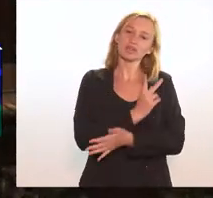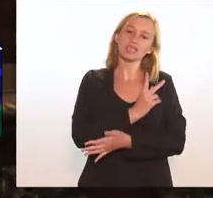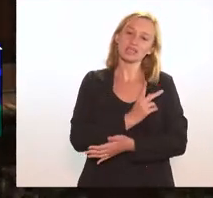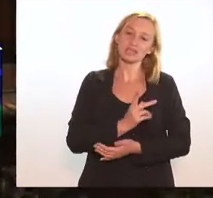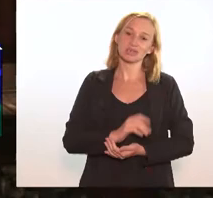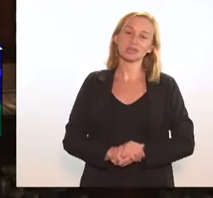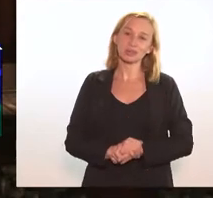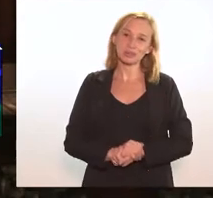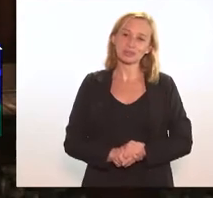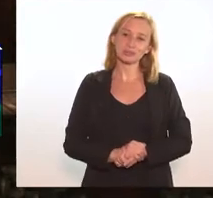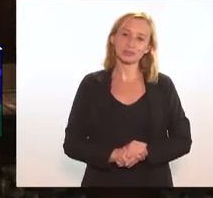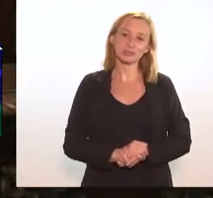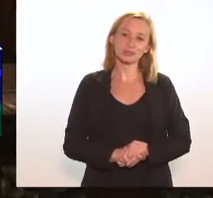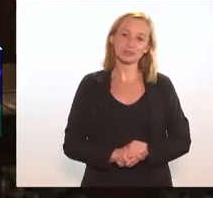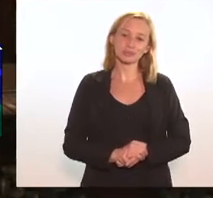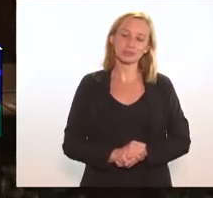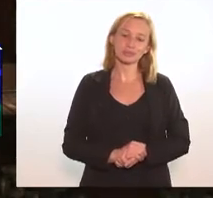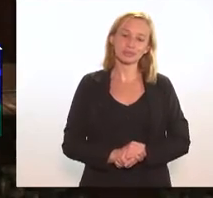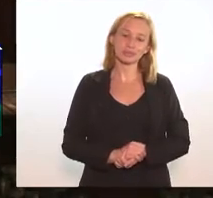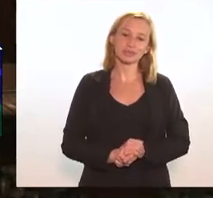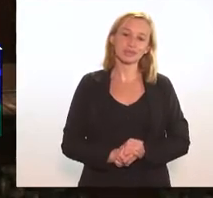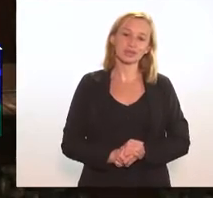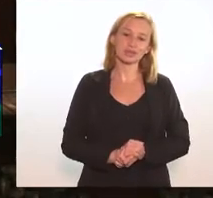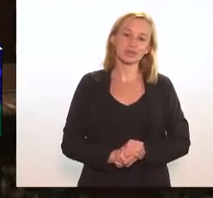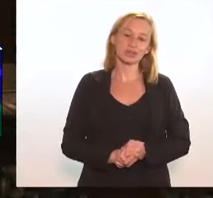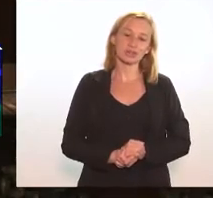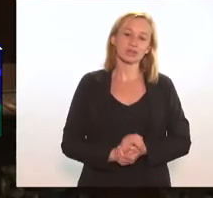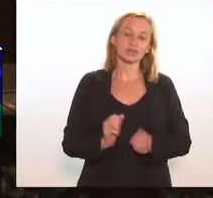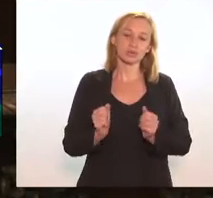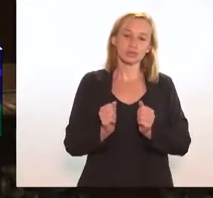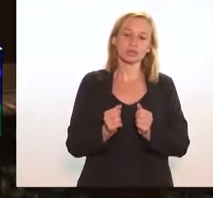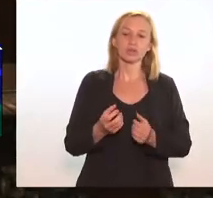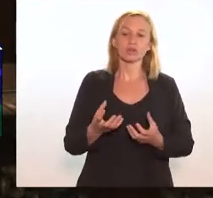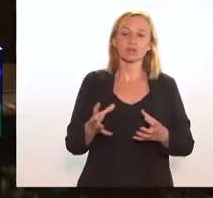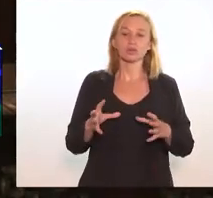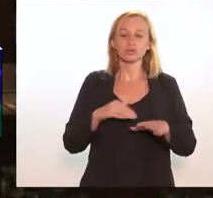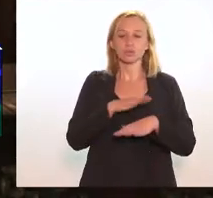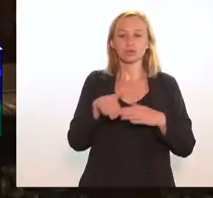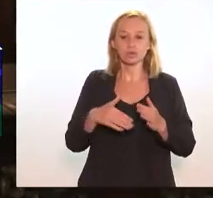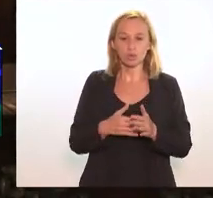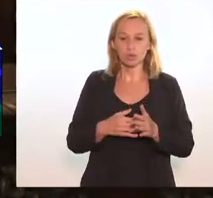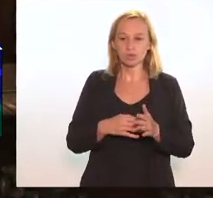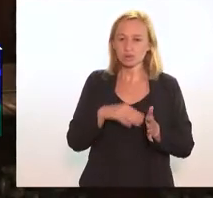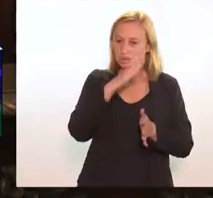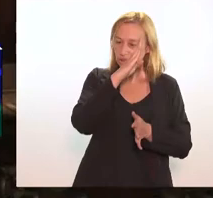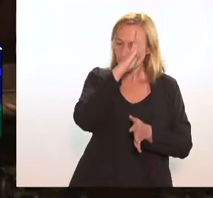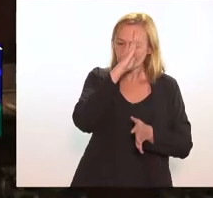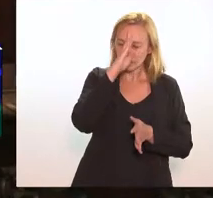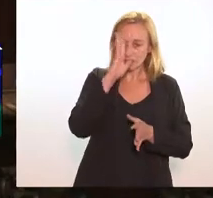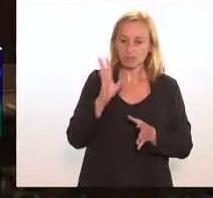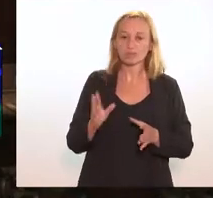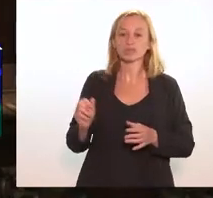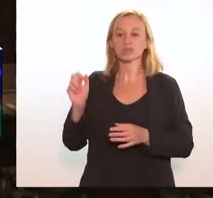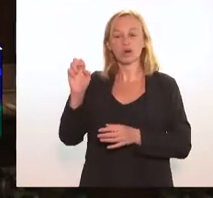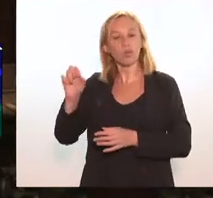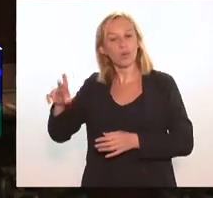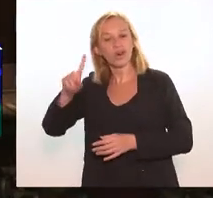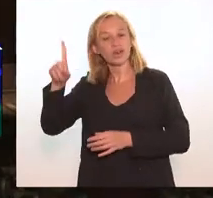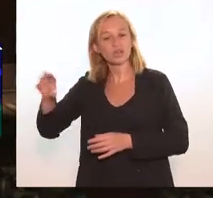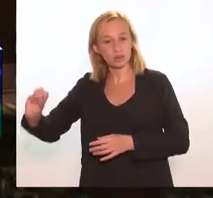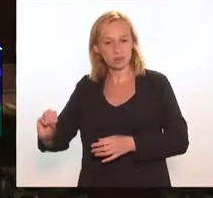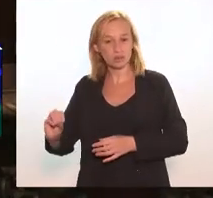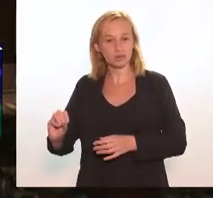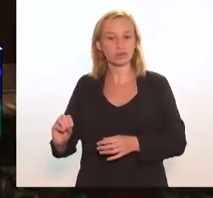acontecido com ampla participação da comunidade acadêmica da UESO, numa grande atividade solene